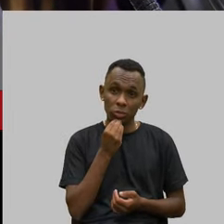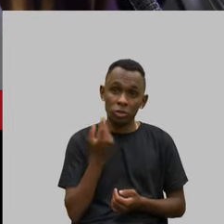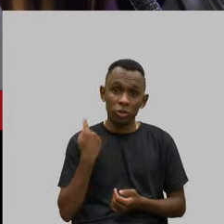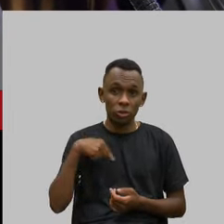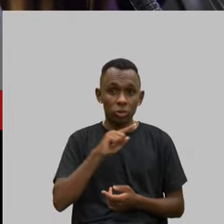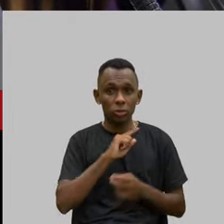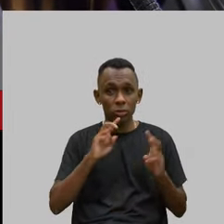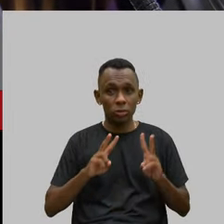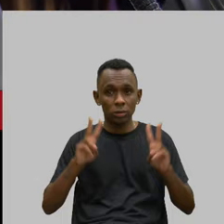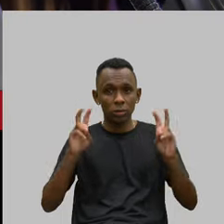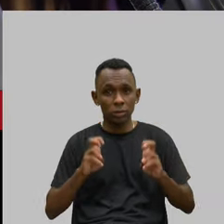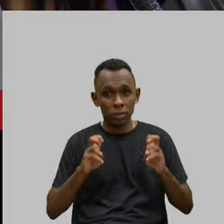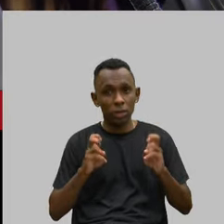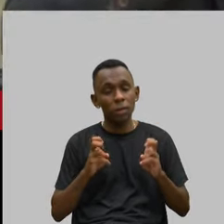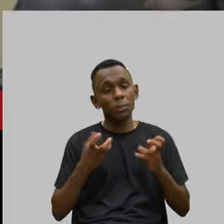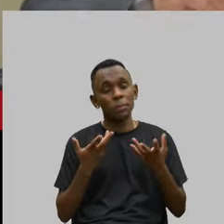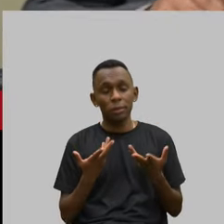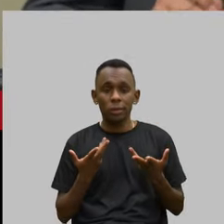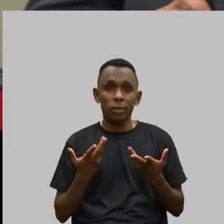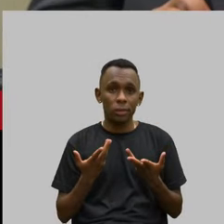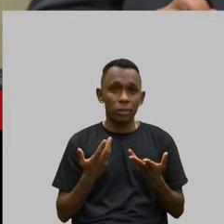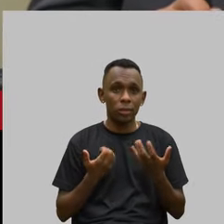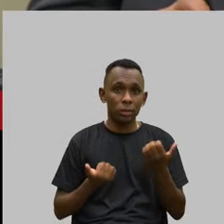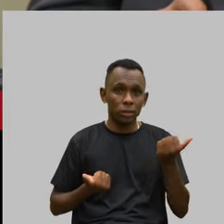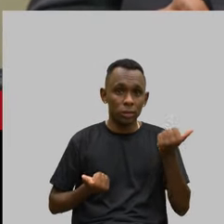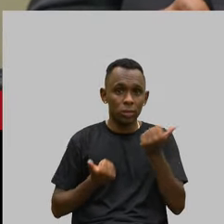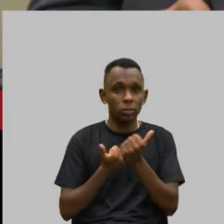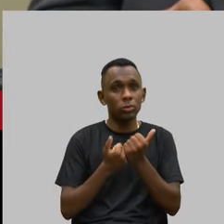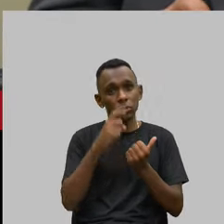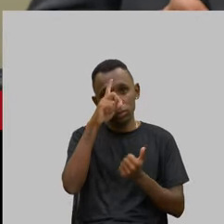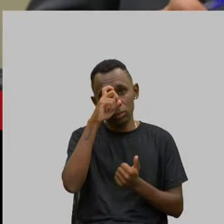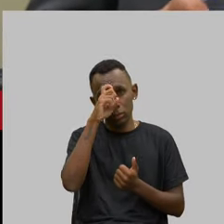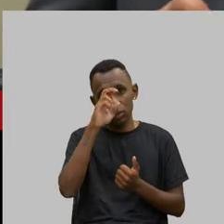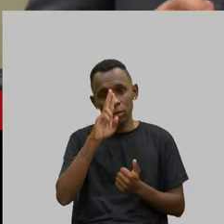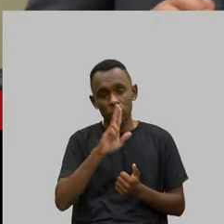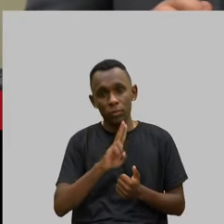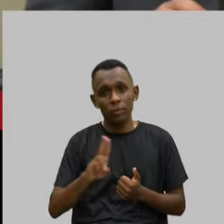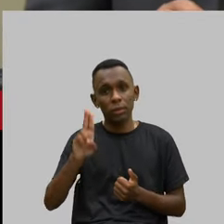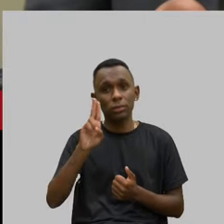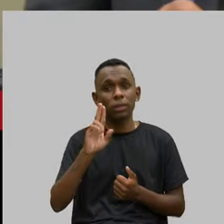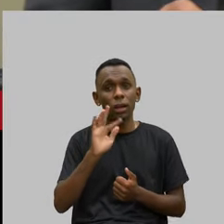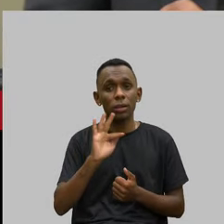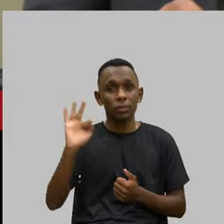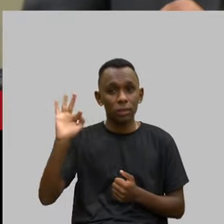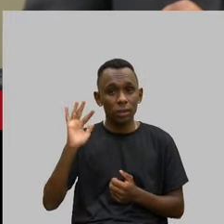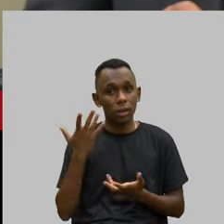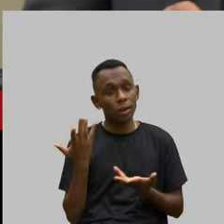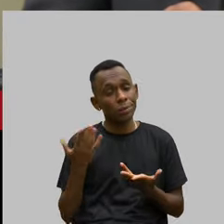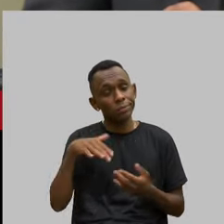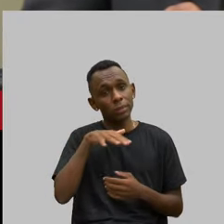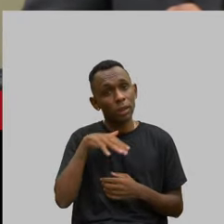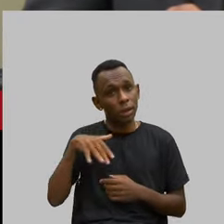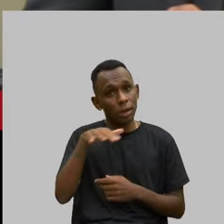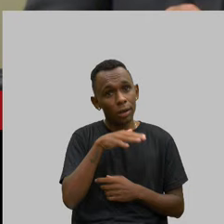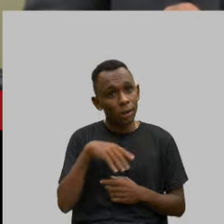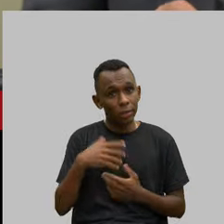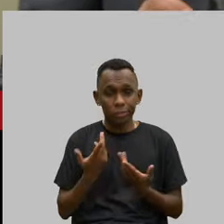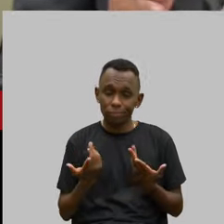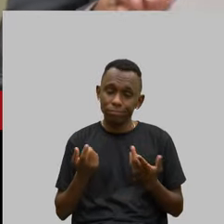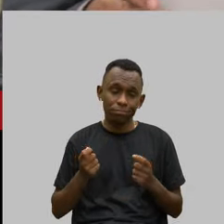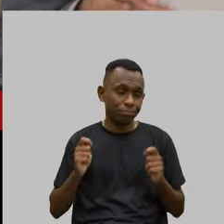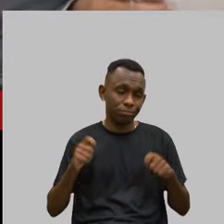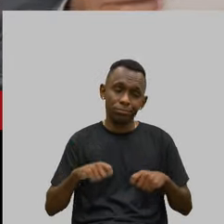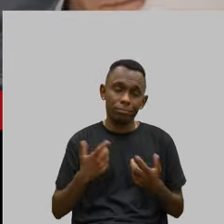falando de ajuda lá pro hospital universitário na região nós nem temos